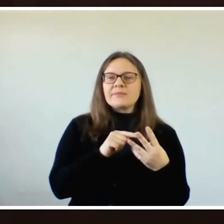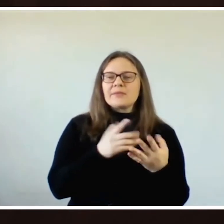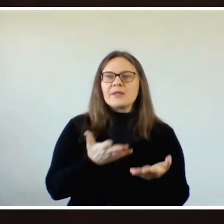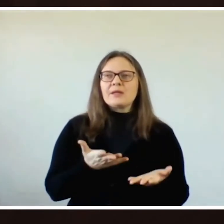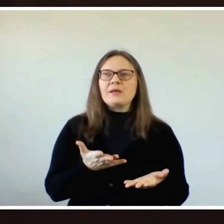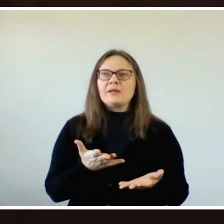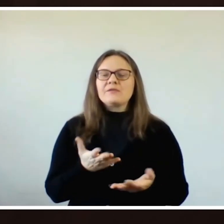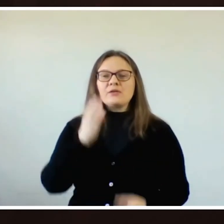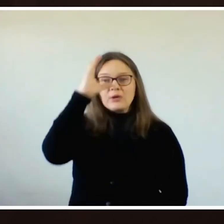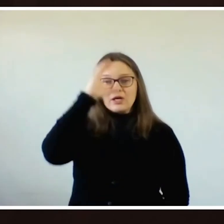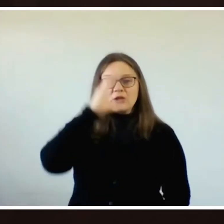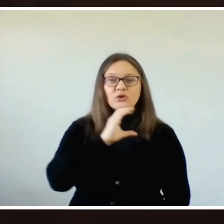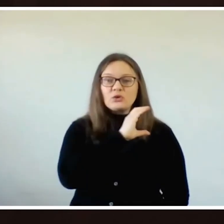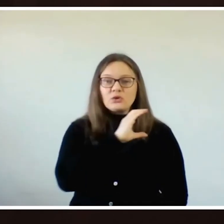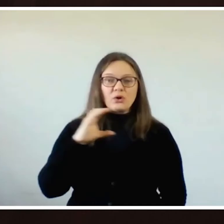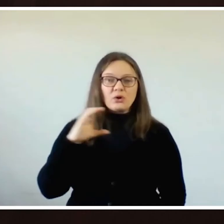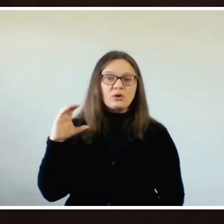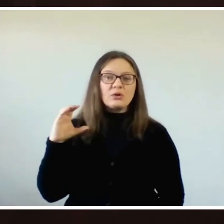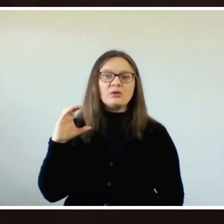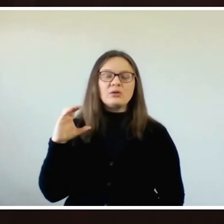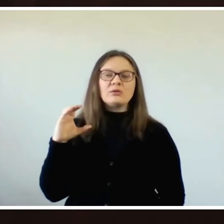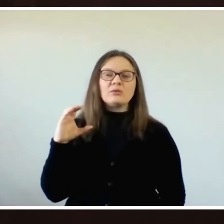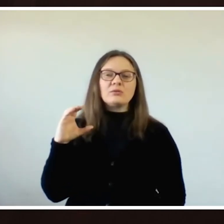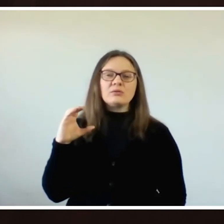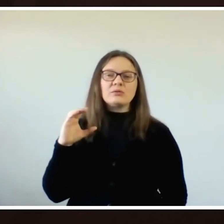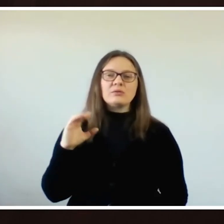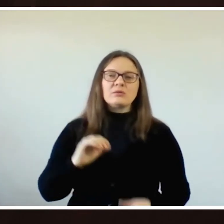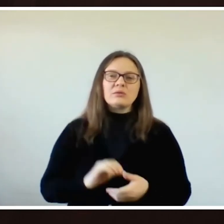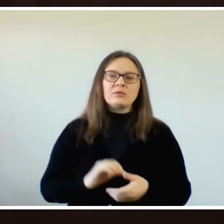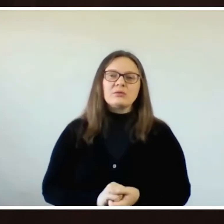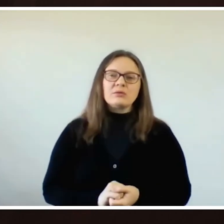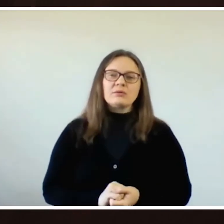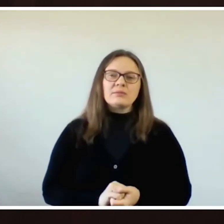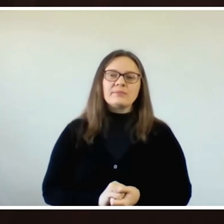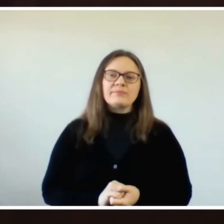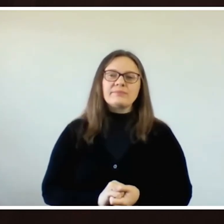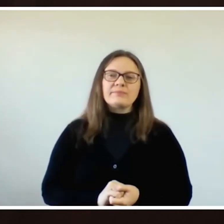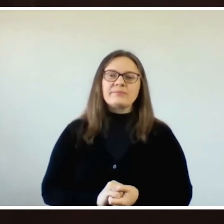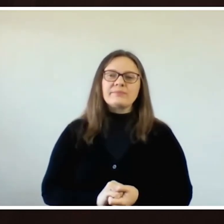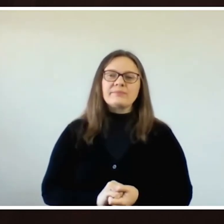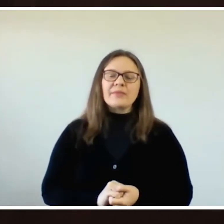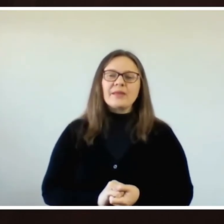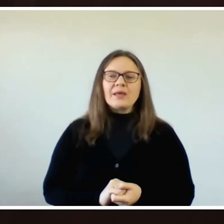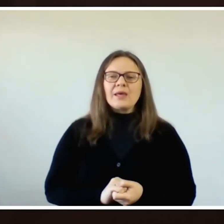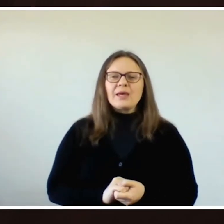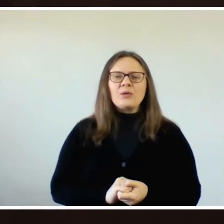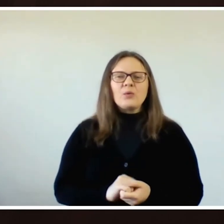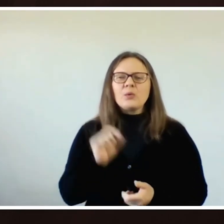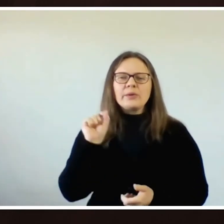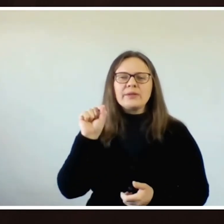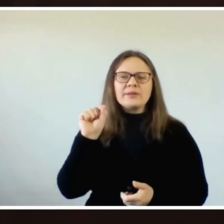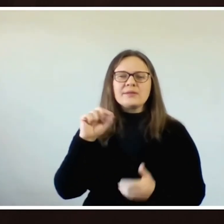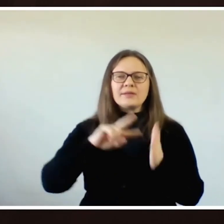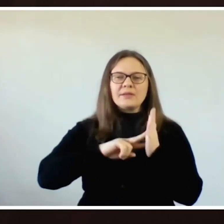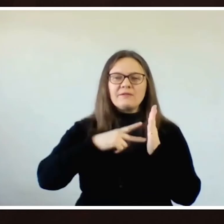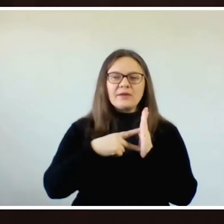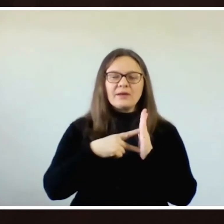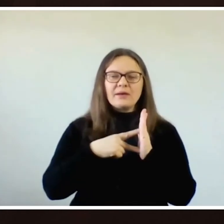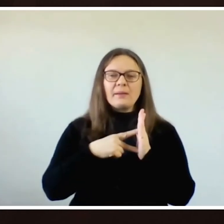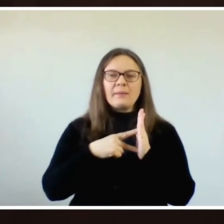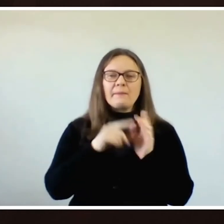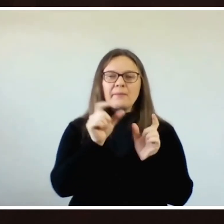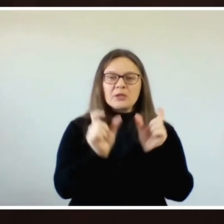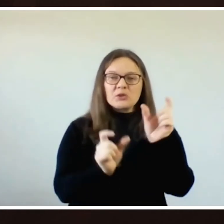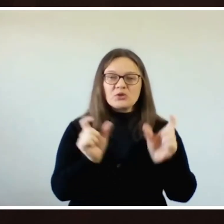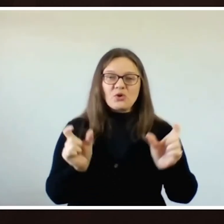falam dos irmãos, das pessoas que eram fiéis à linha correta da igreja. Então Constantino